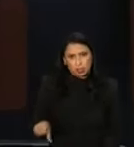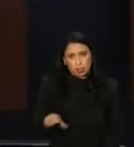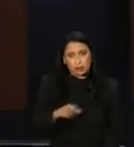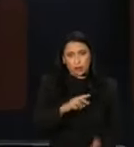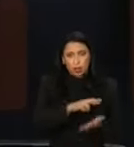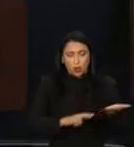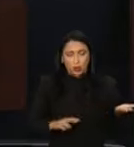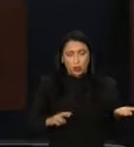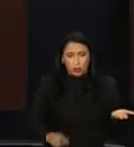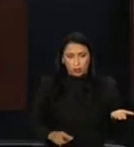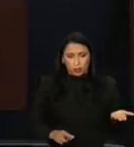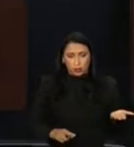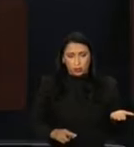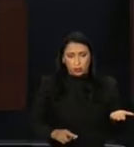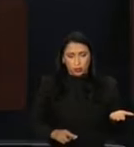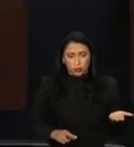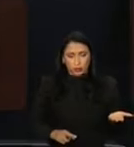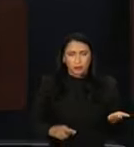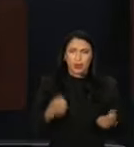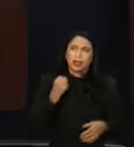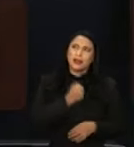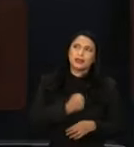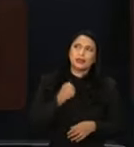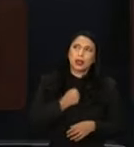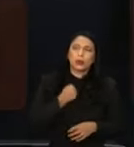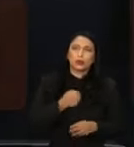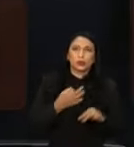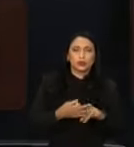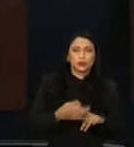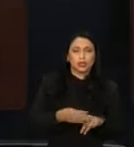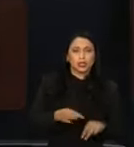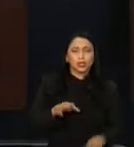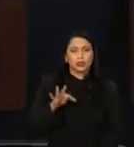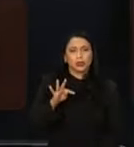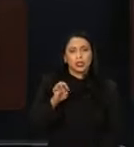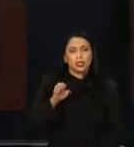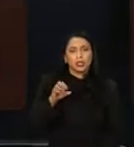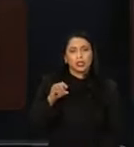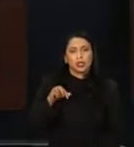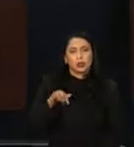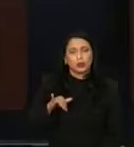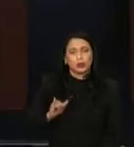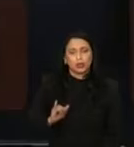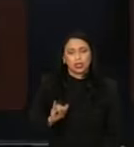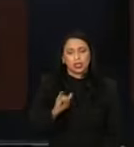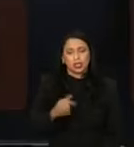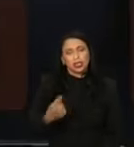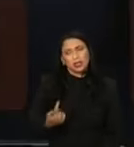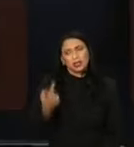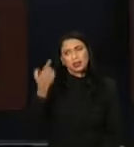Relator, o saudoso ministro Teori Zavascki, com quem eu convivia